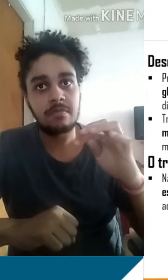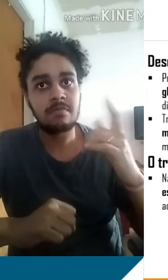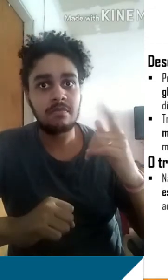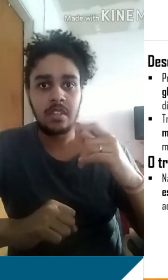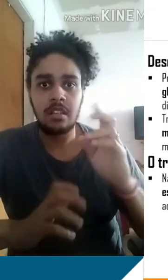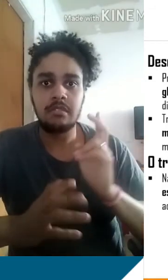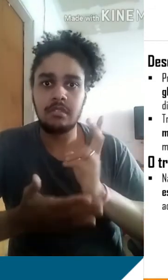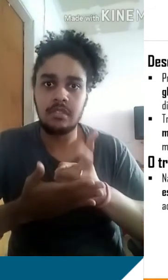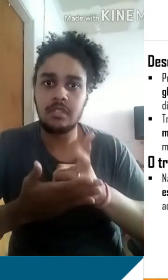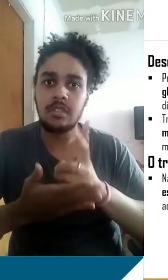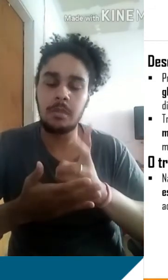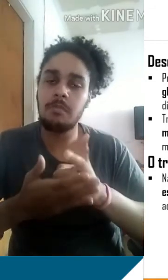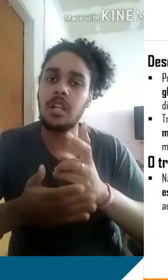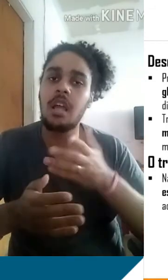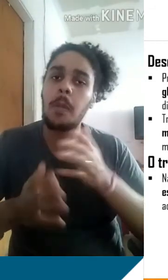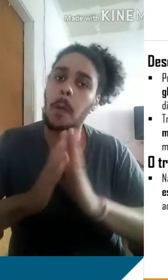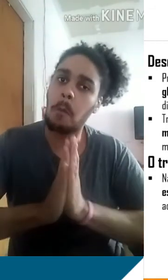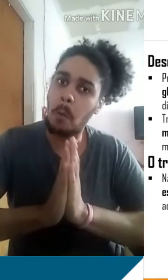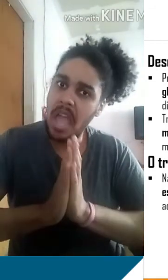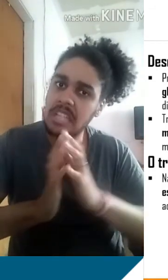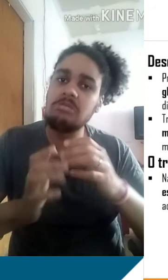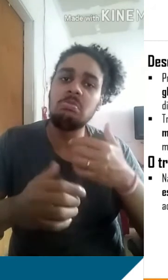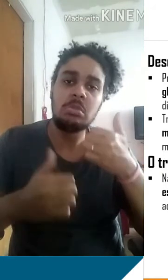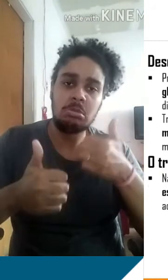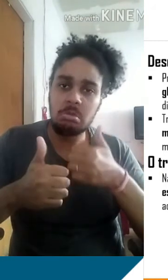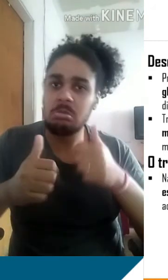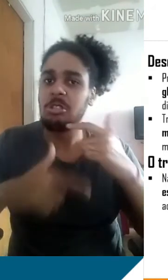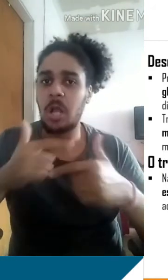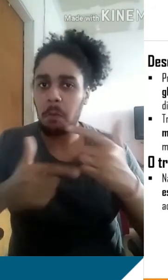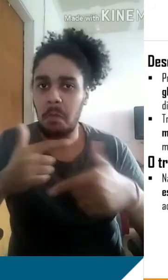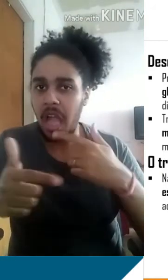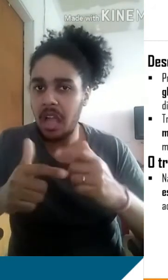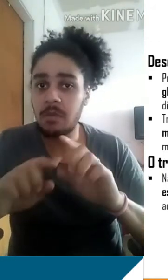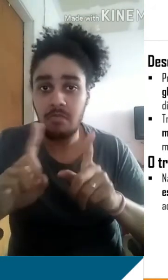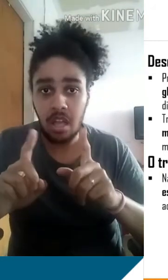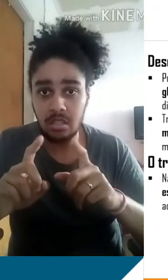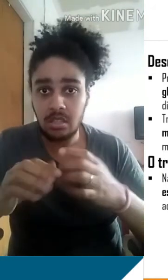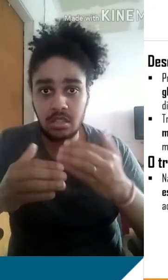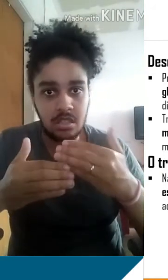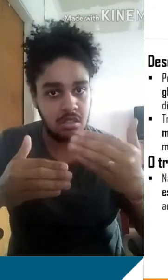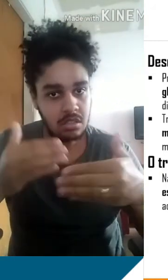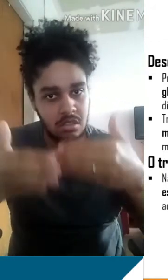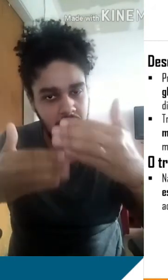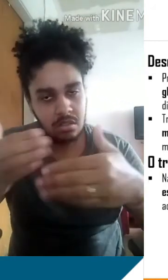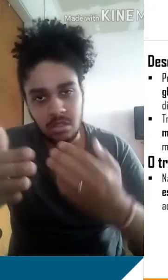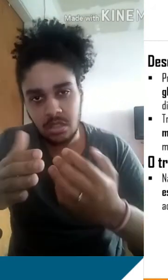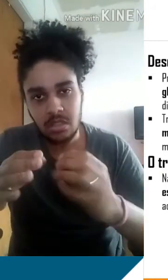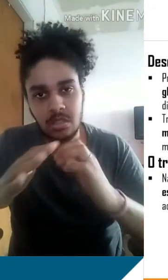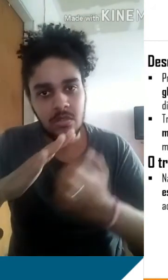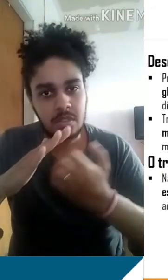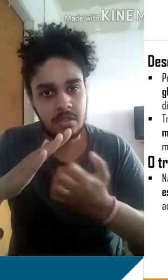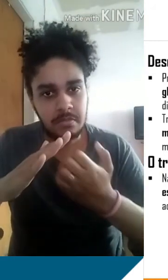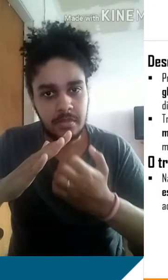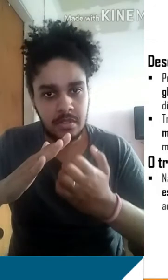só que no processo de criação dessa empresa, de implementação dela aqui em Porto Real, né, que,